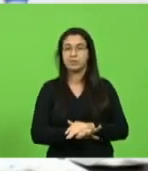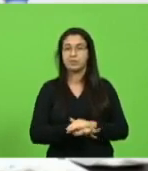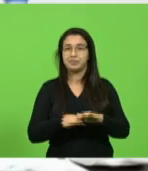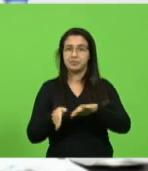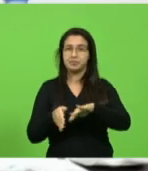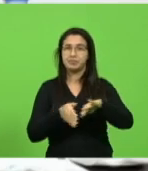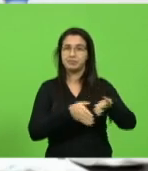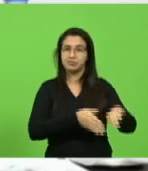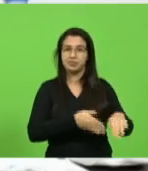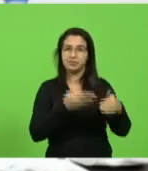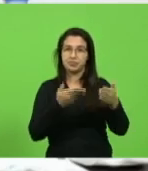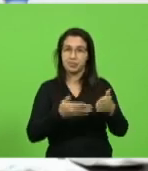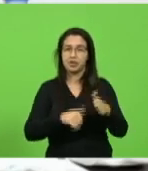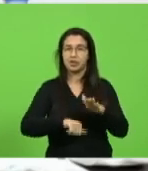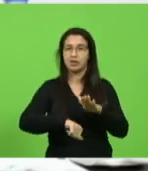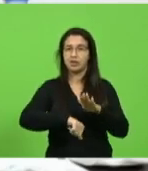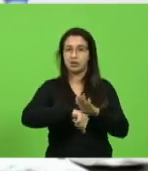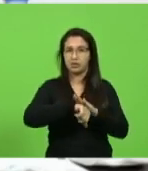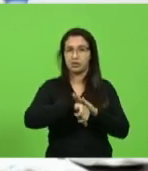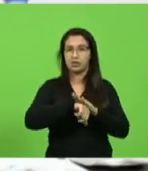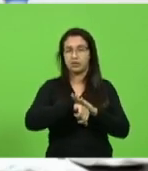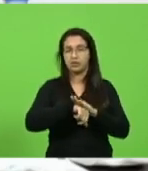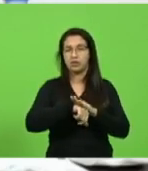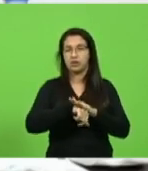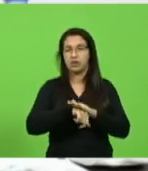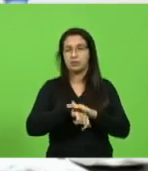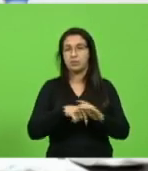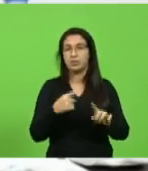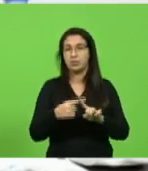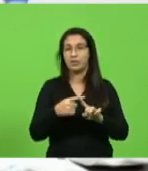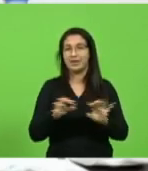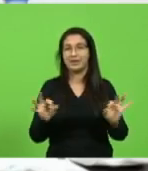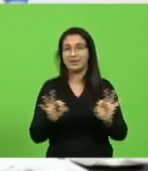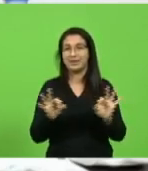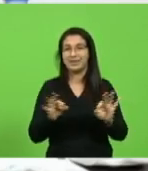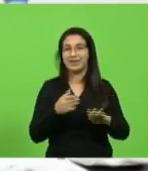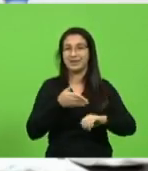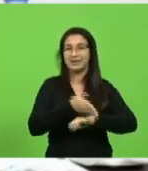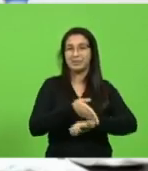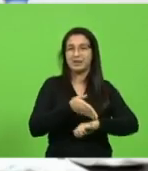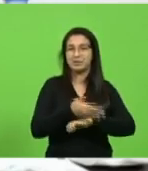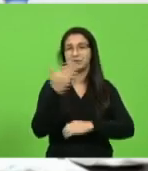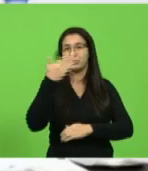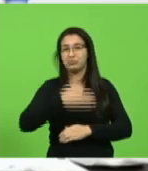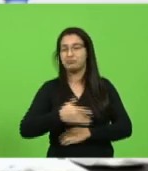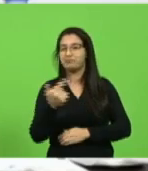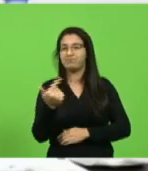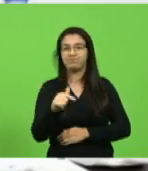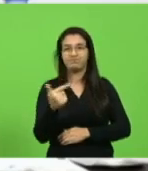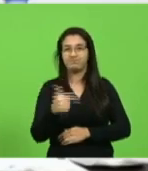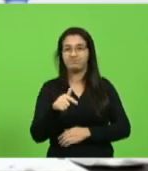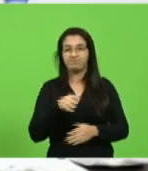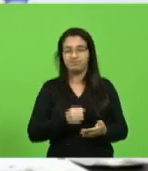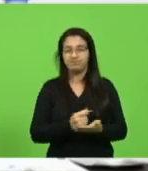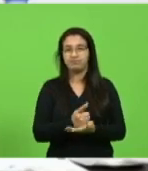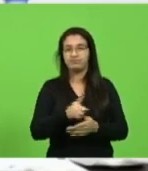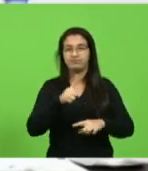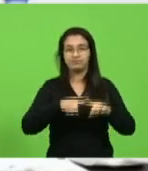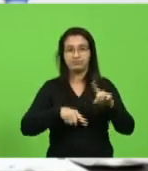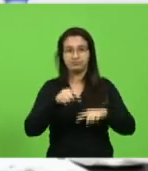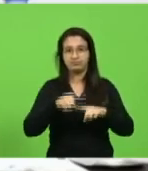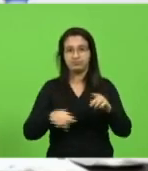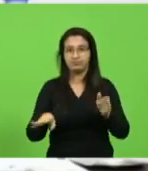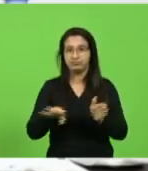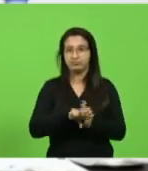criminal do denunciado pela ausência de indícios de sua participação na aquisição dos equipamentos não